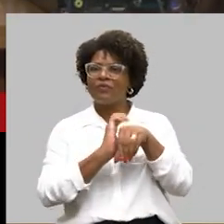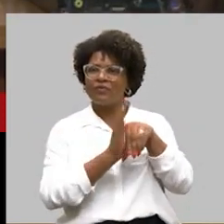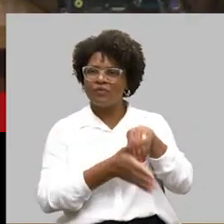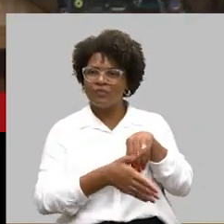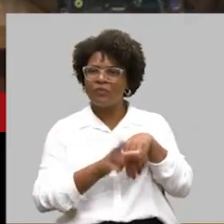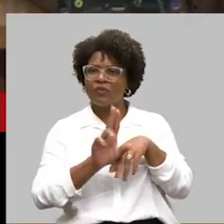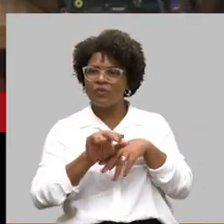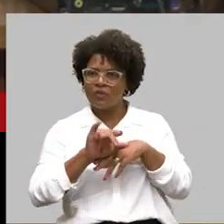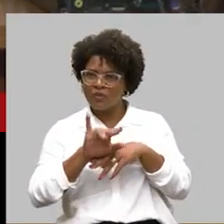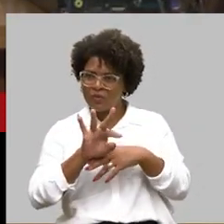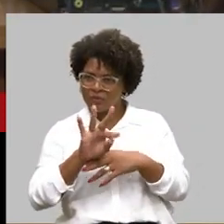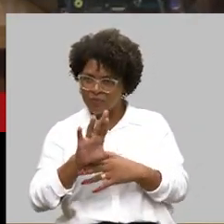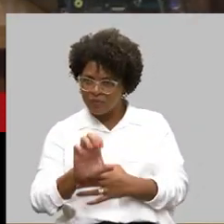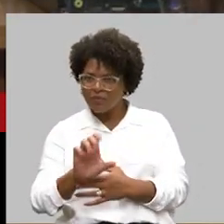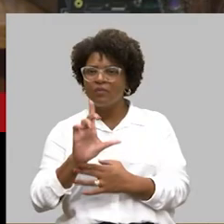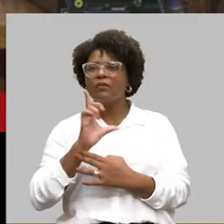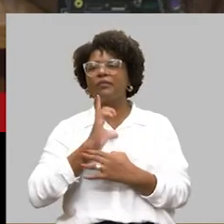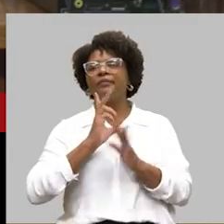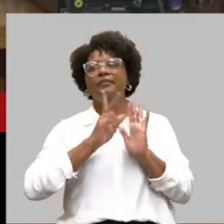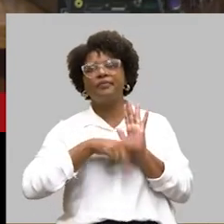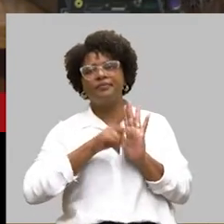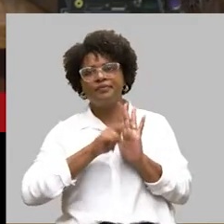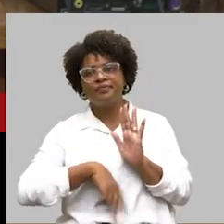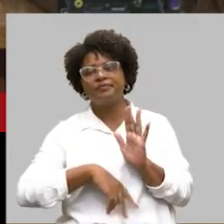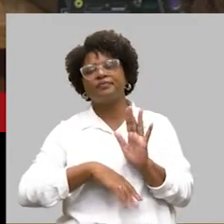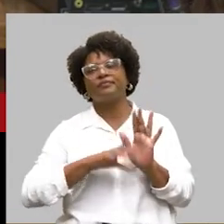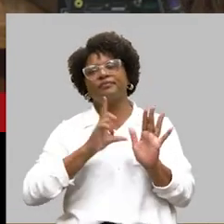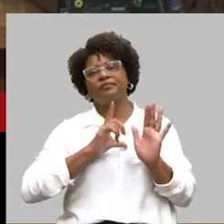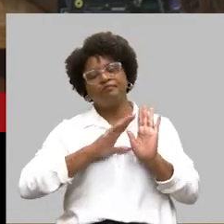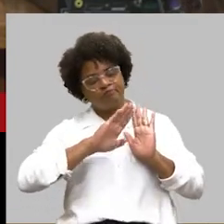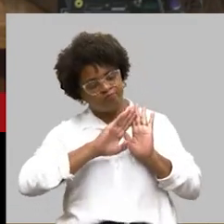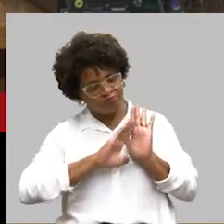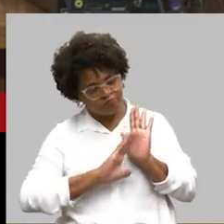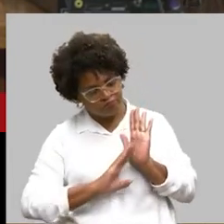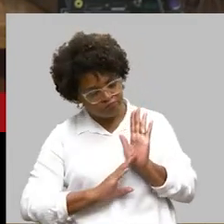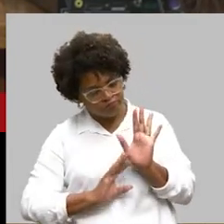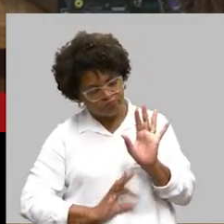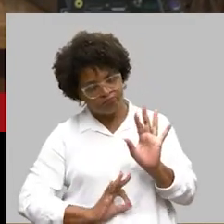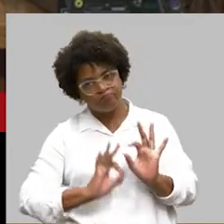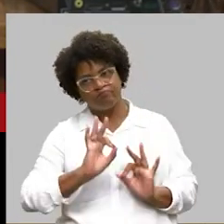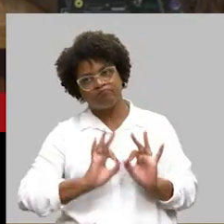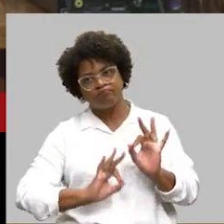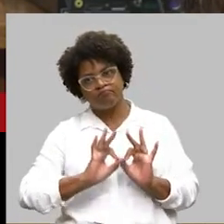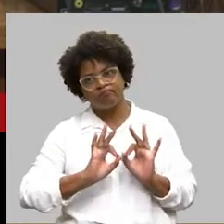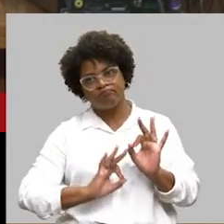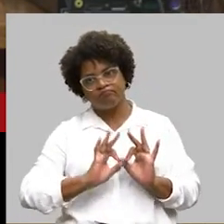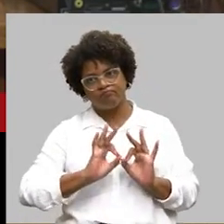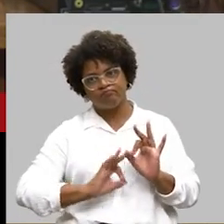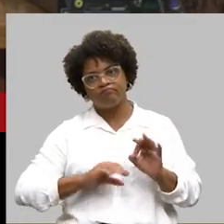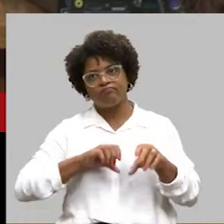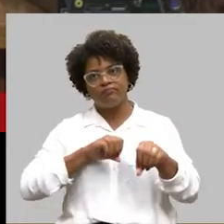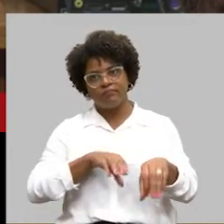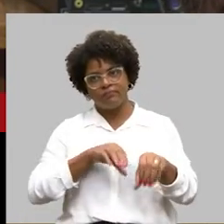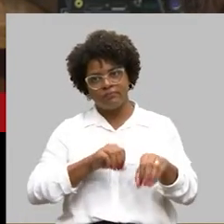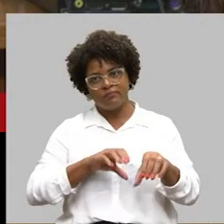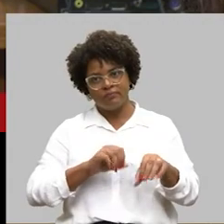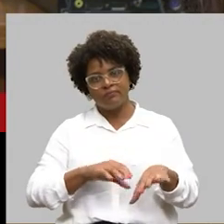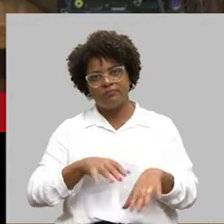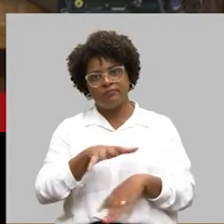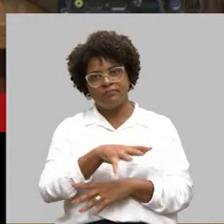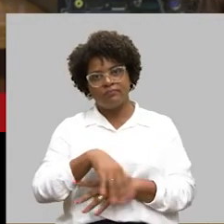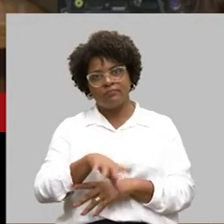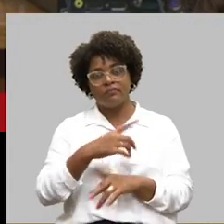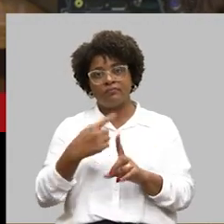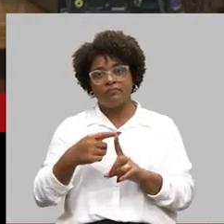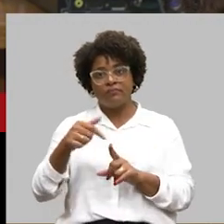projetos e programas com relação à educação do campo Não Vou estender a minha fala porque à tarde a professora águida